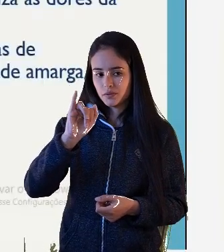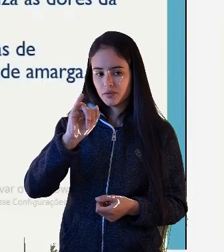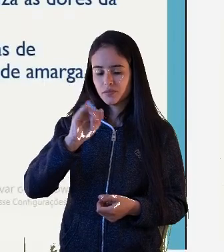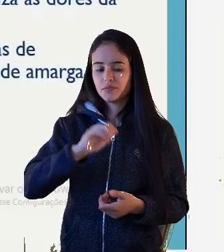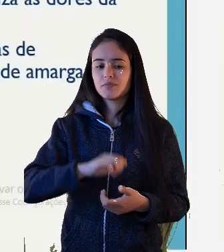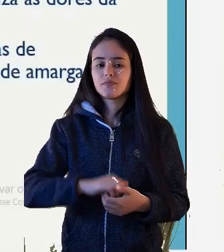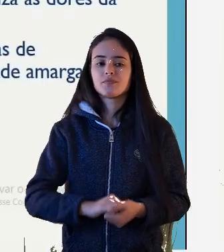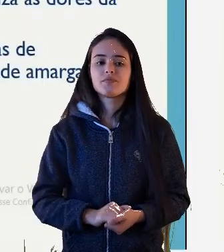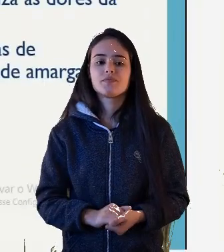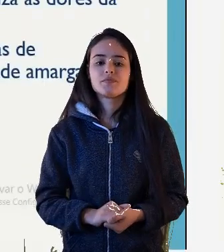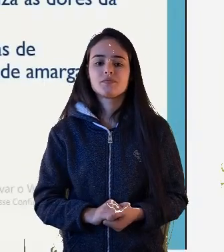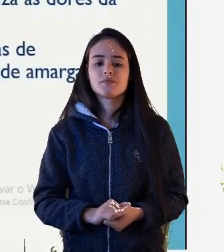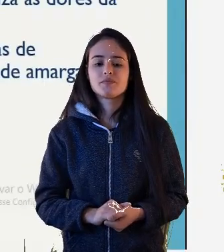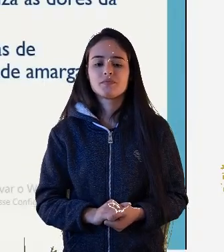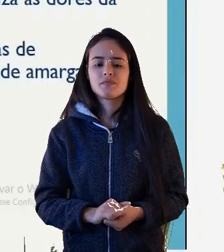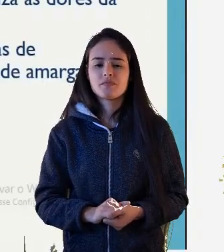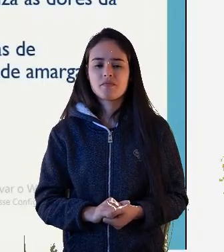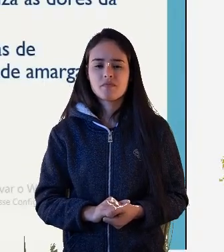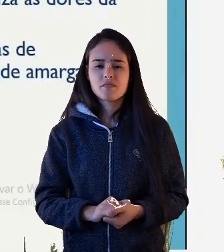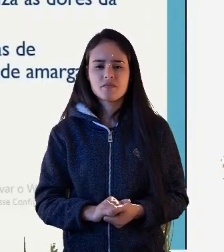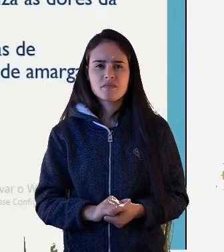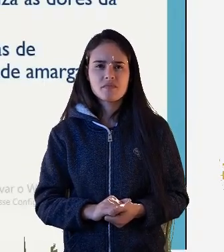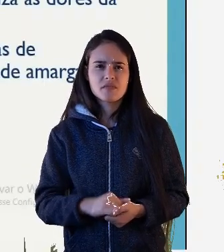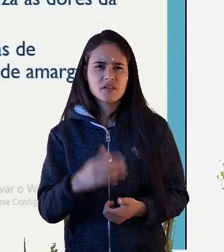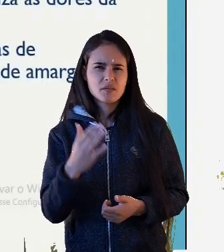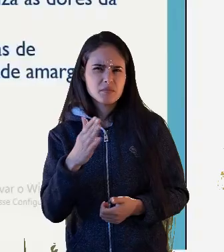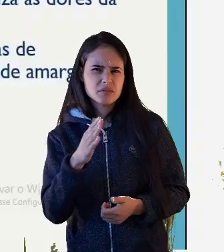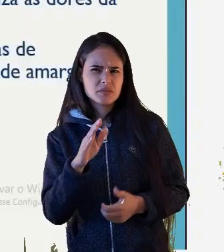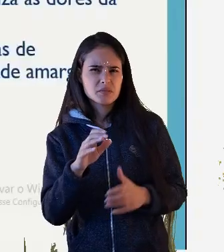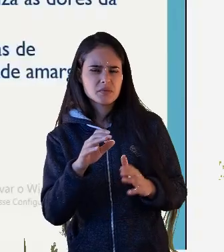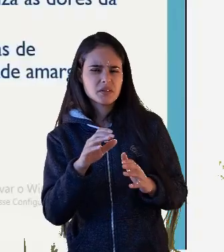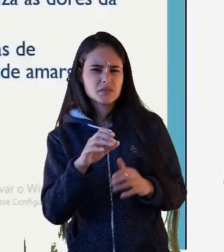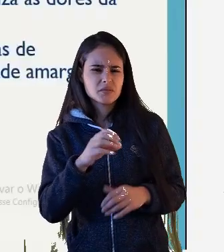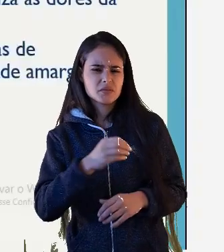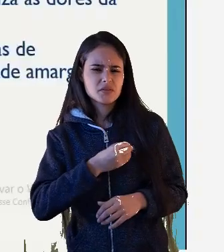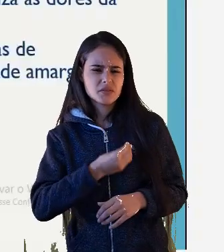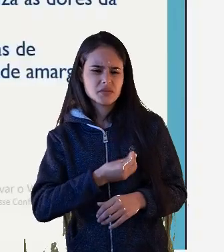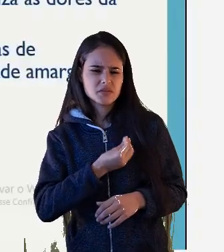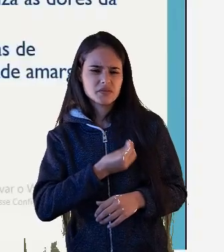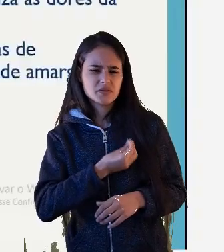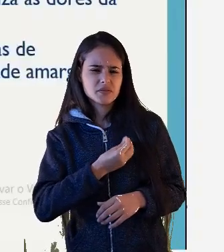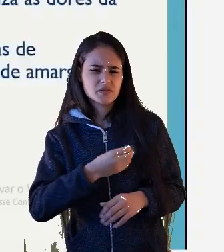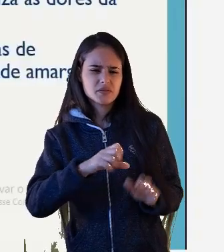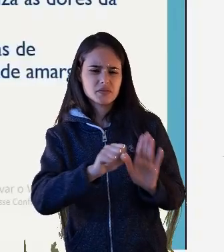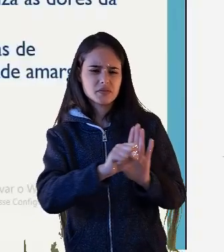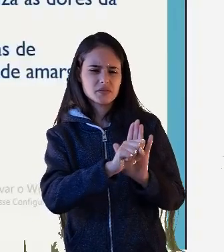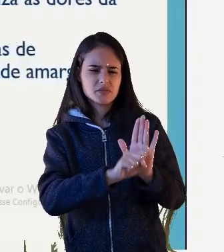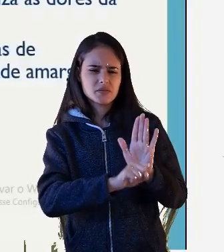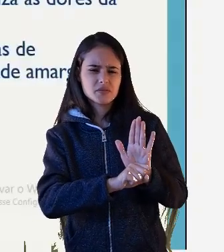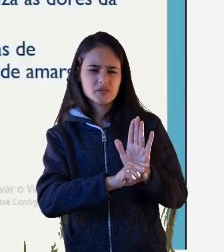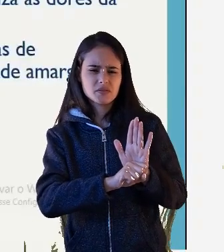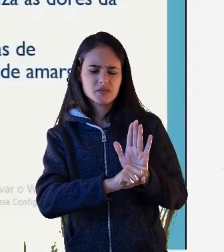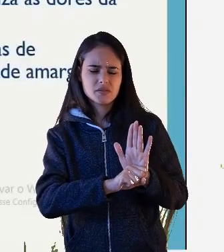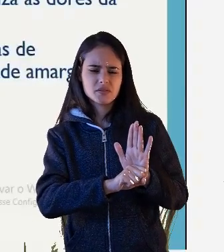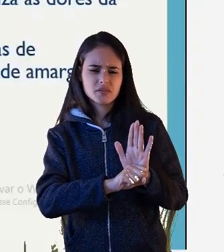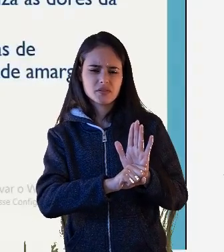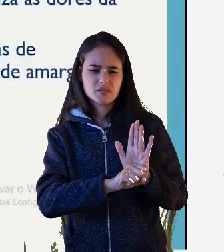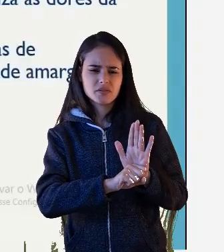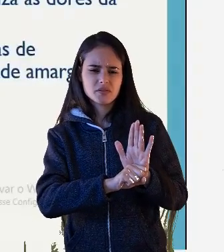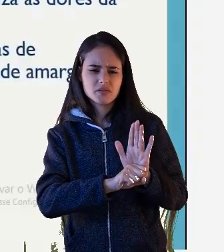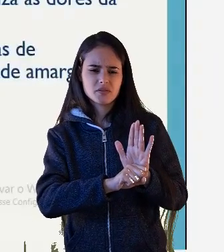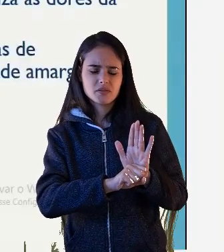Cota é só a gota, apenas nota de longa pauta a ser tocada com fino arco em